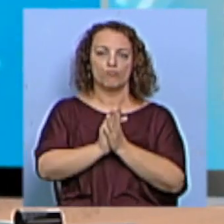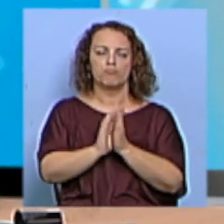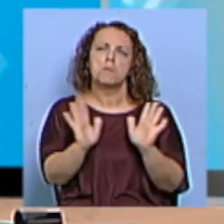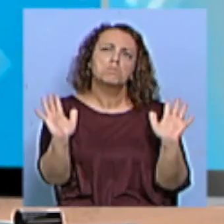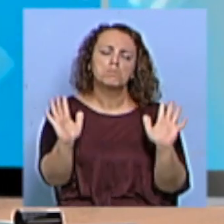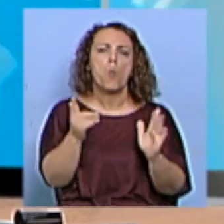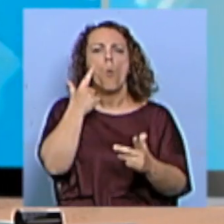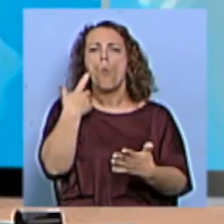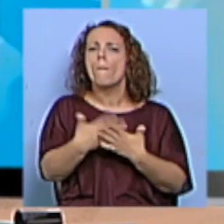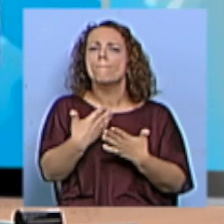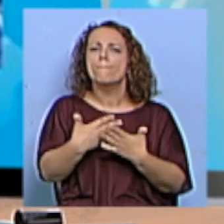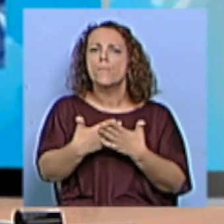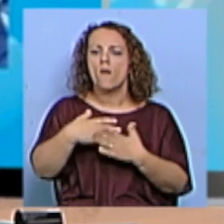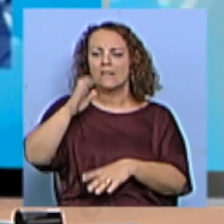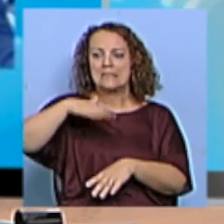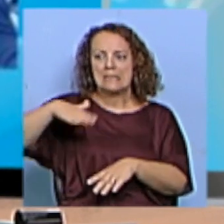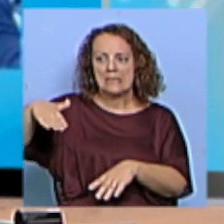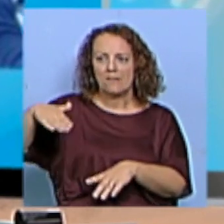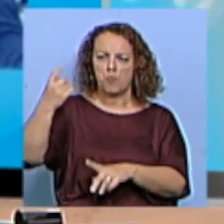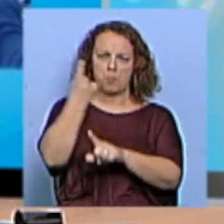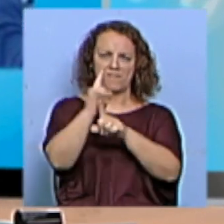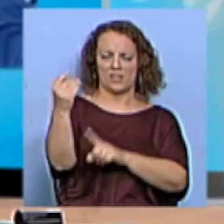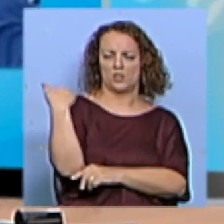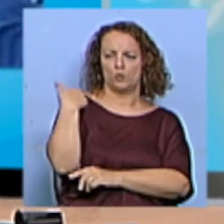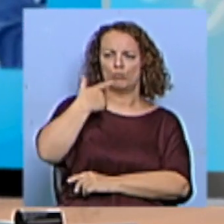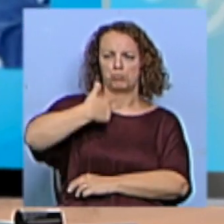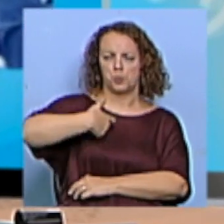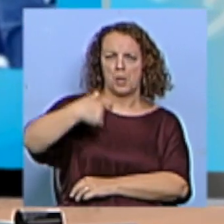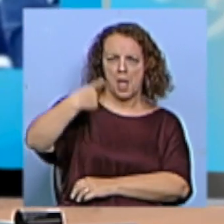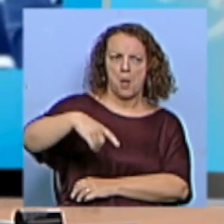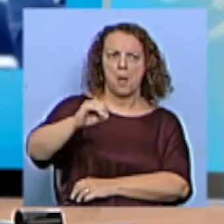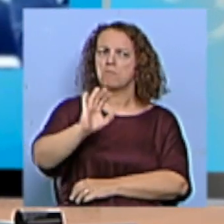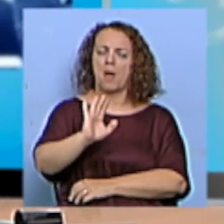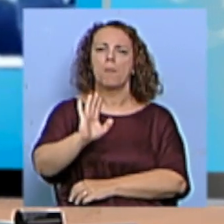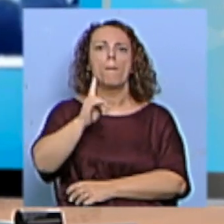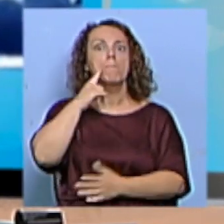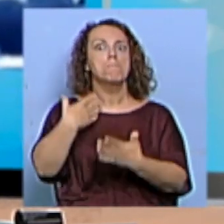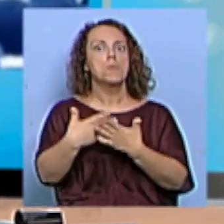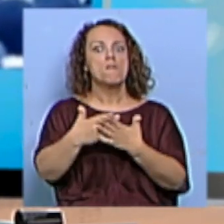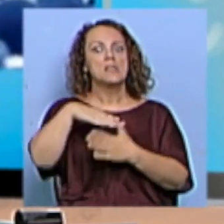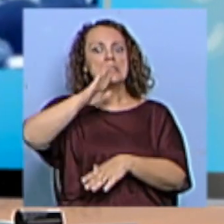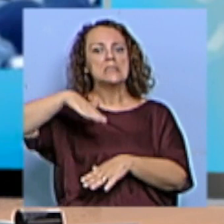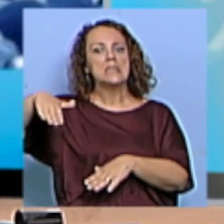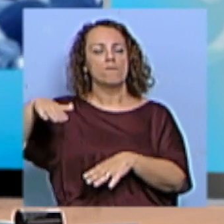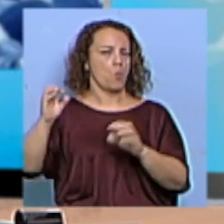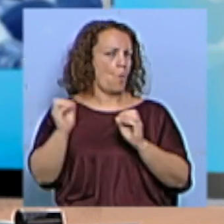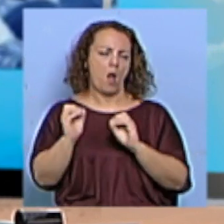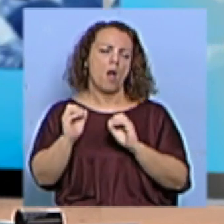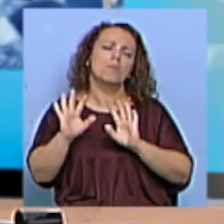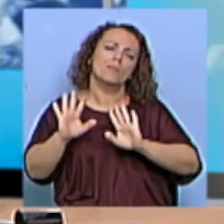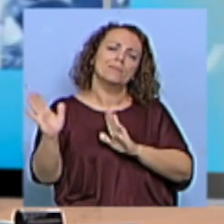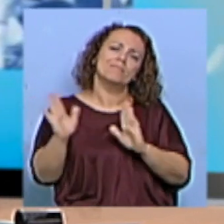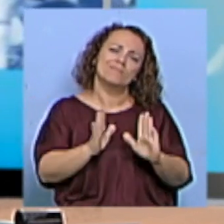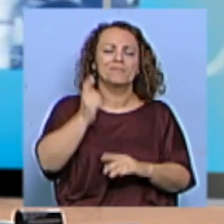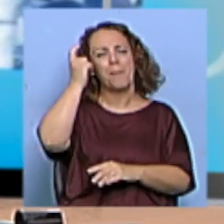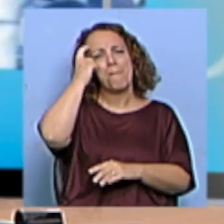prova científica. Perguntaram-me uma vez se havia. Prova científica não há. Mas tem a ver com o bom senso e